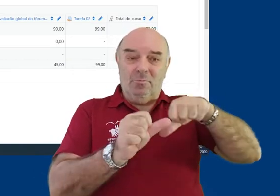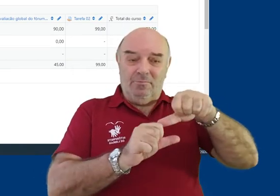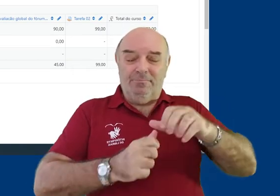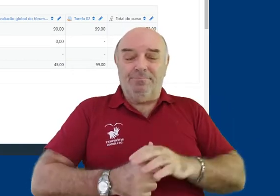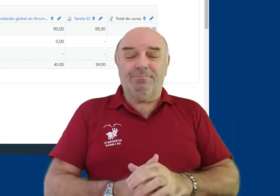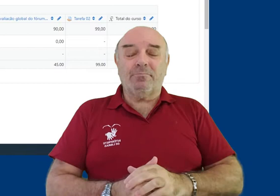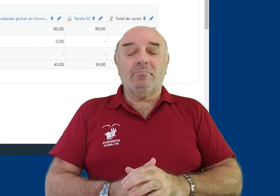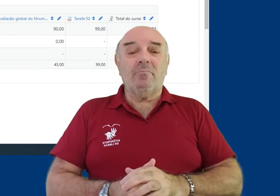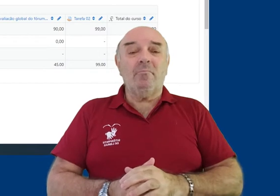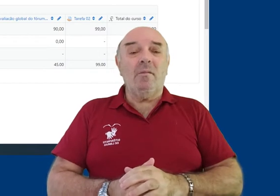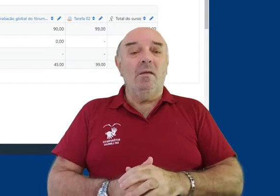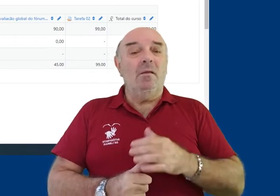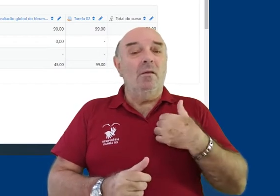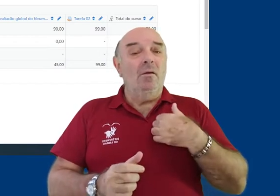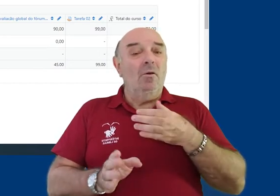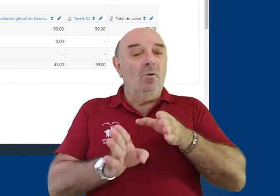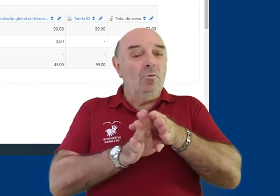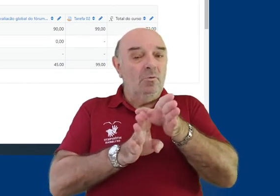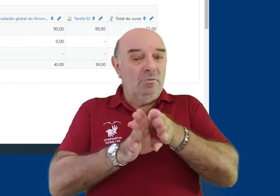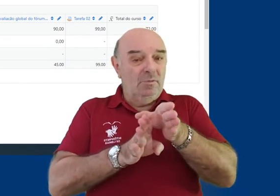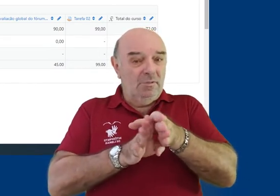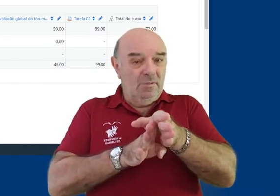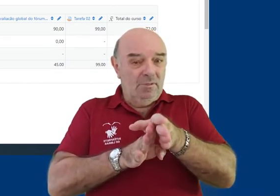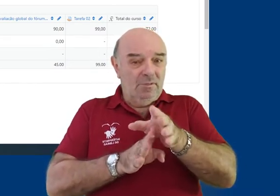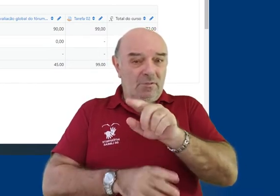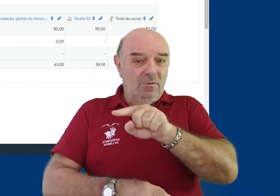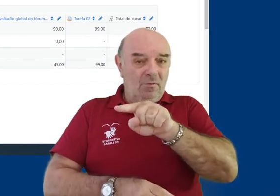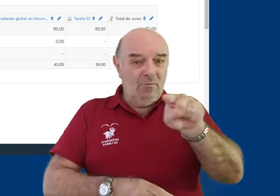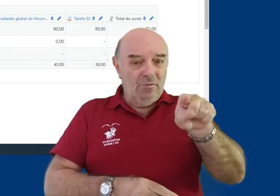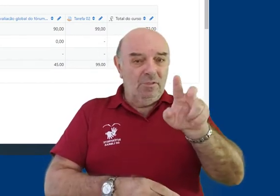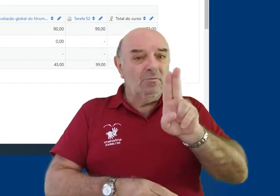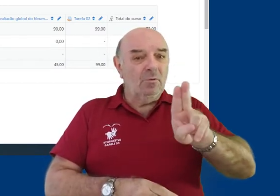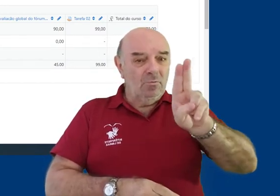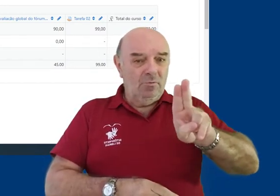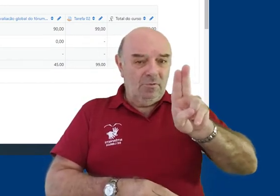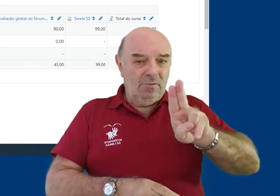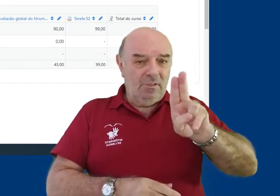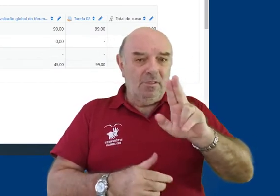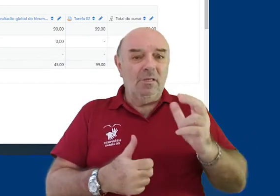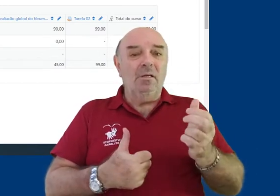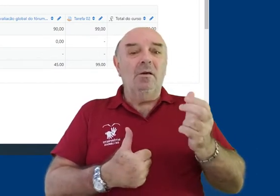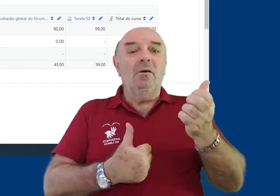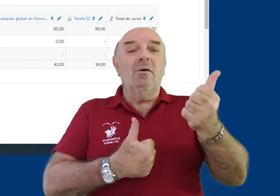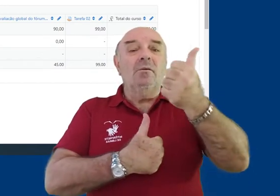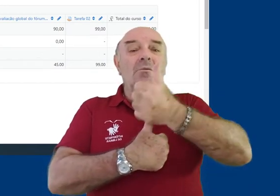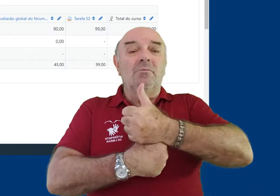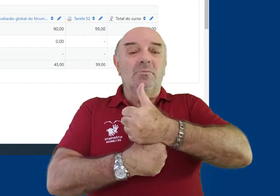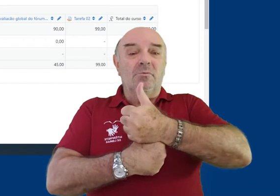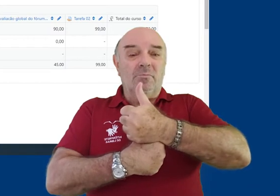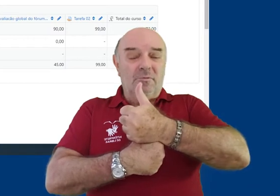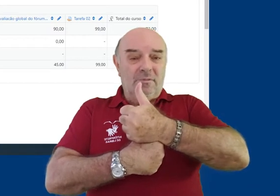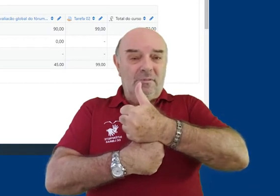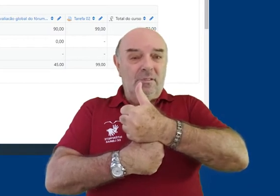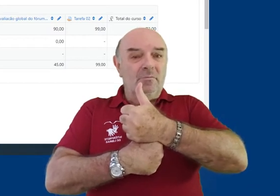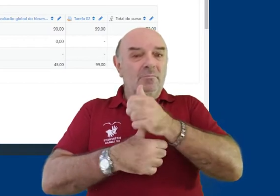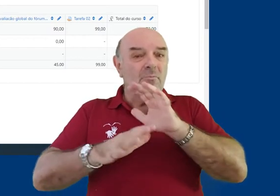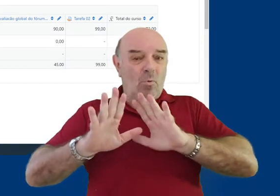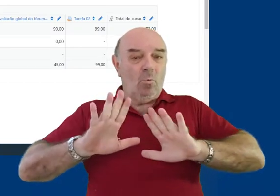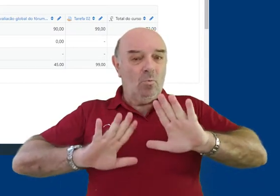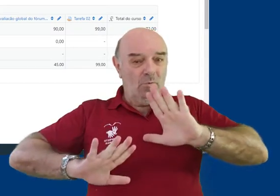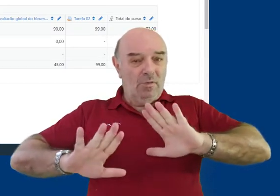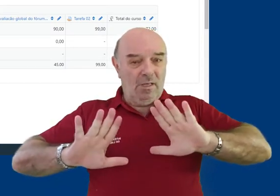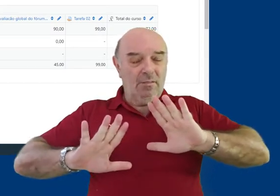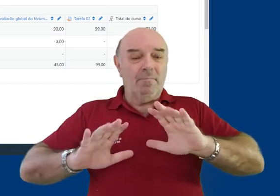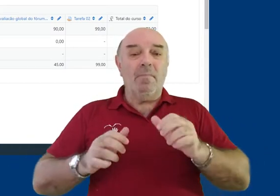Orientamos a esses usuários que usem o recurso de sobreposição com cautela. A